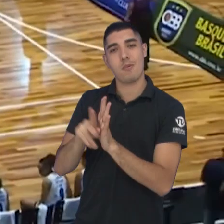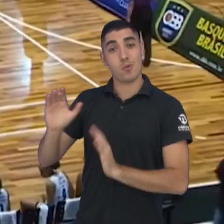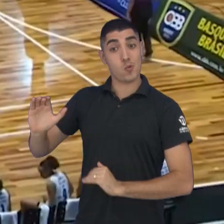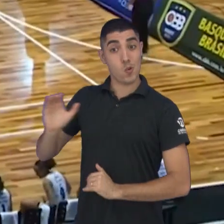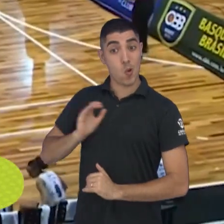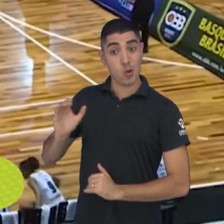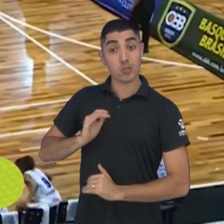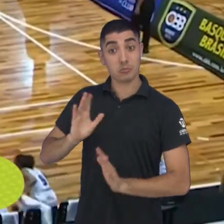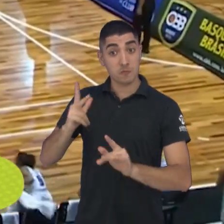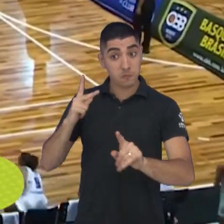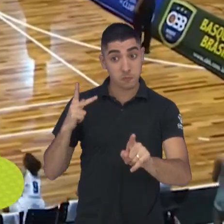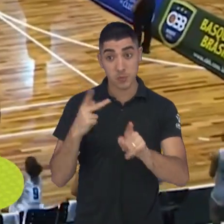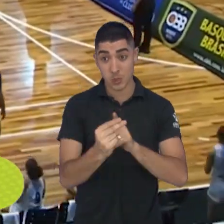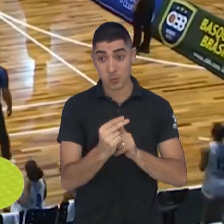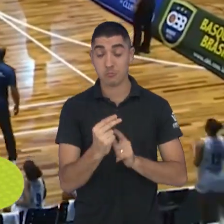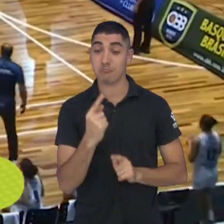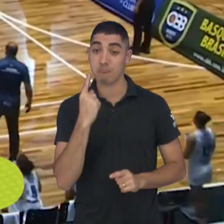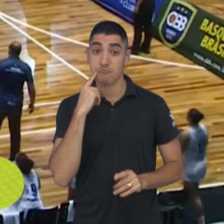pelo placar de